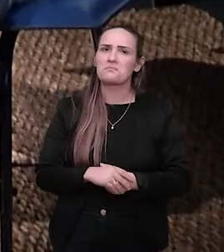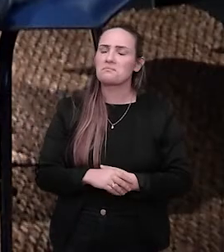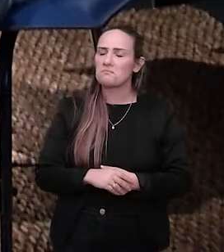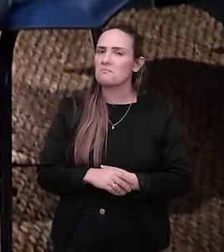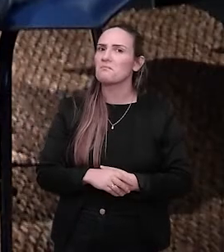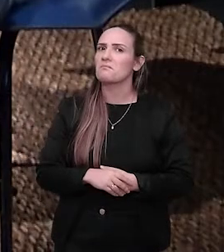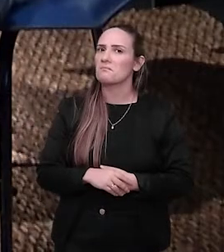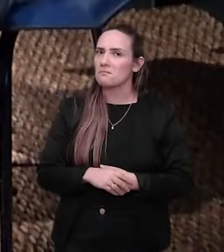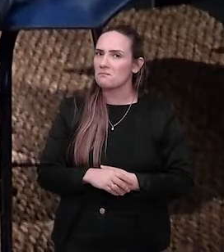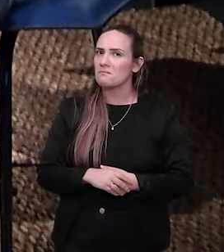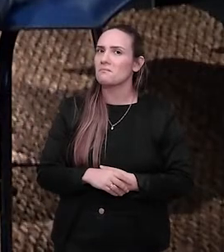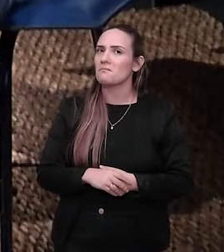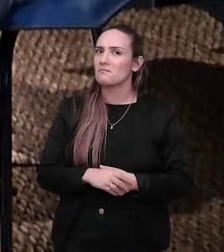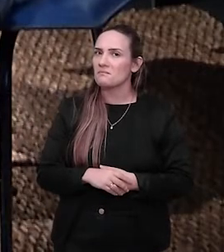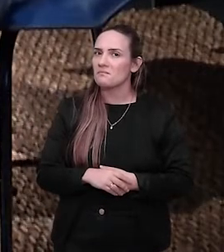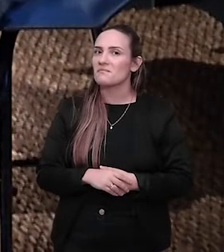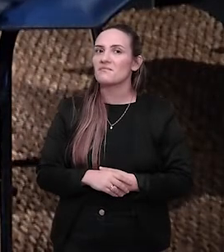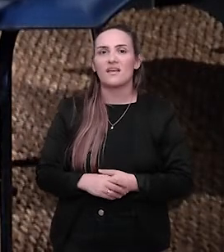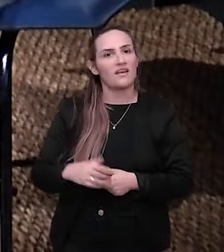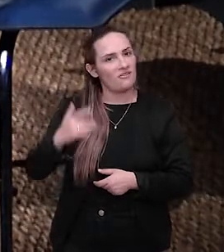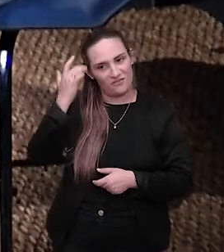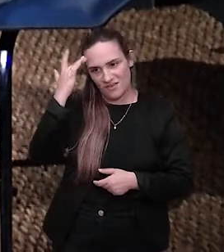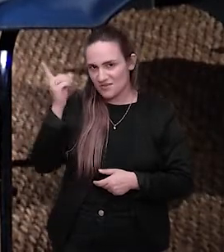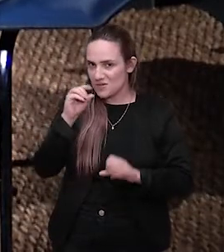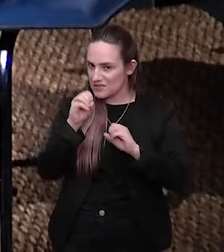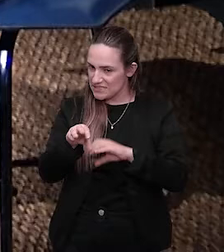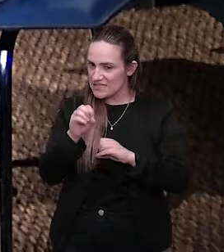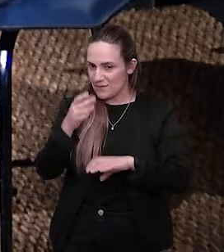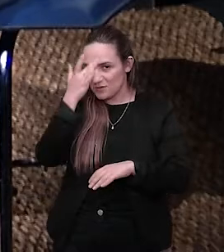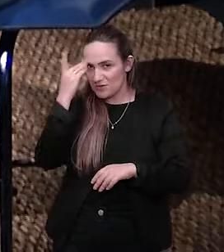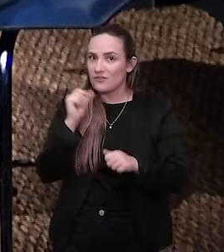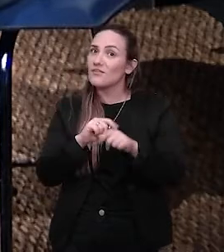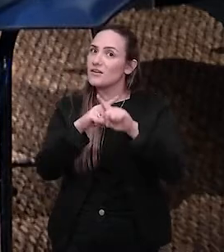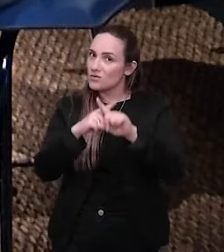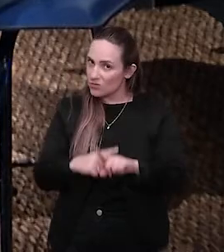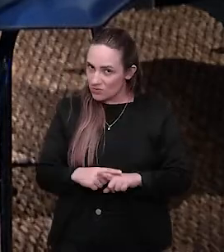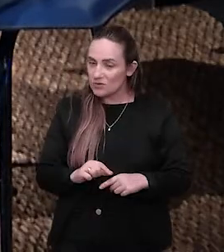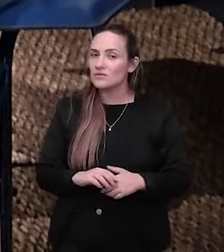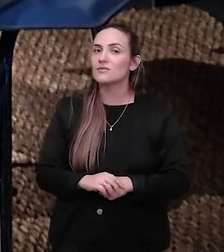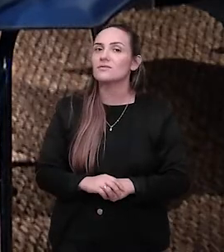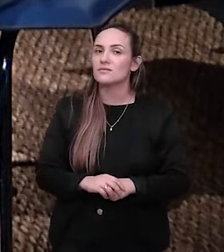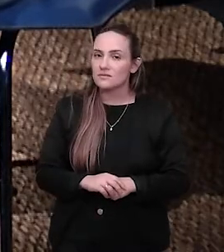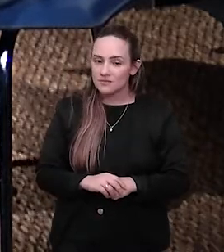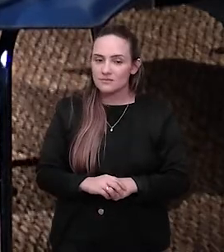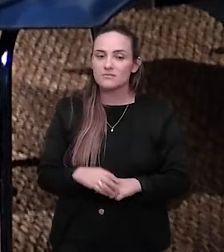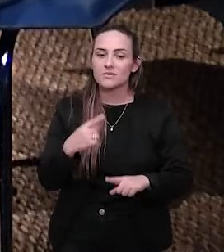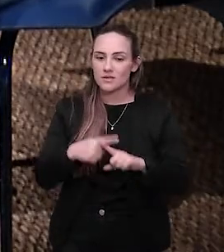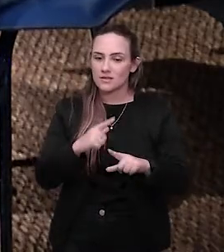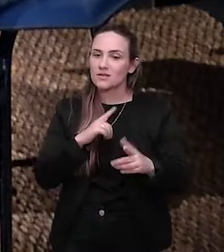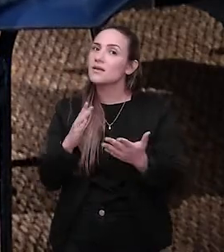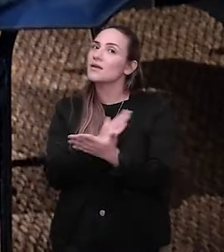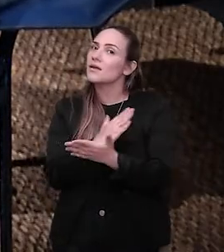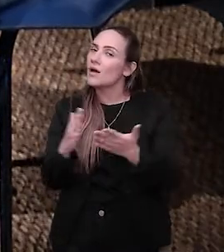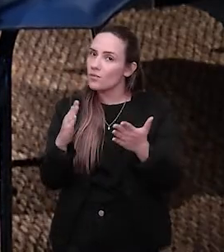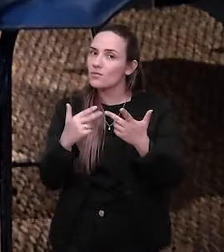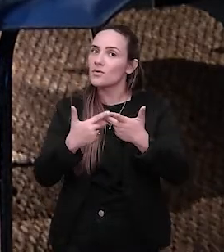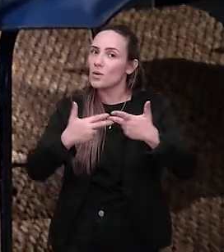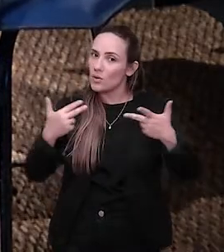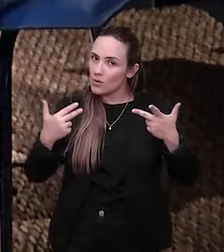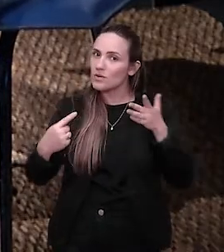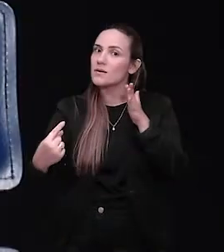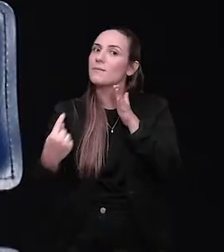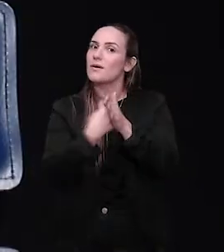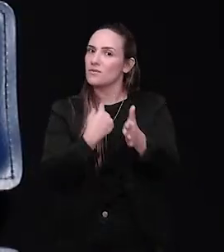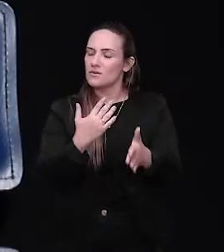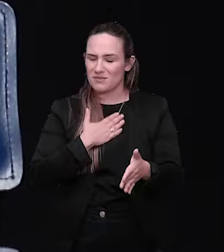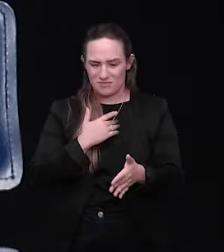você sabe, Alexandre, você está falando que eu estou pensando, não é fácil dar aula para gente que faz concurso. Exatamente. Vira e mexe, os